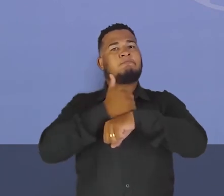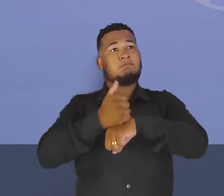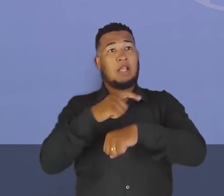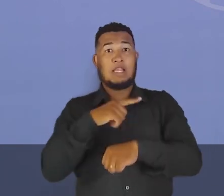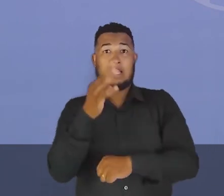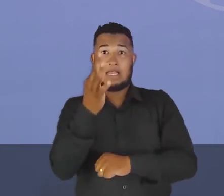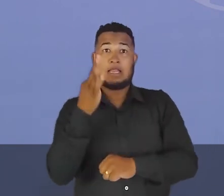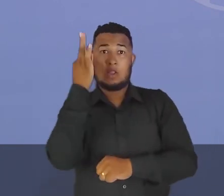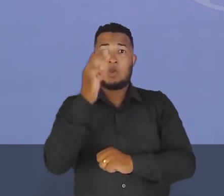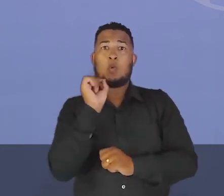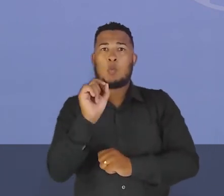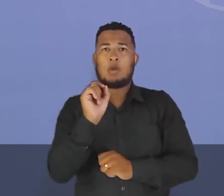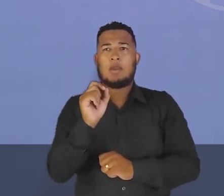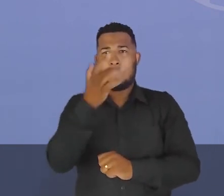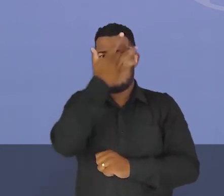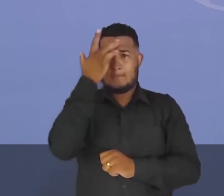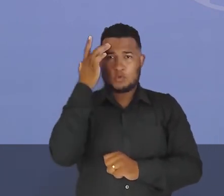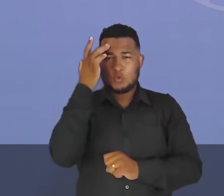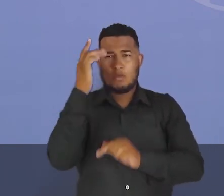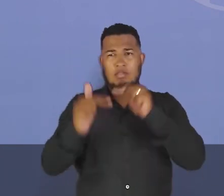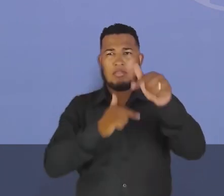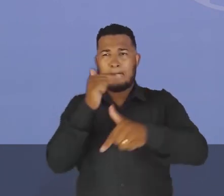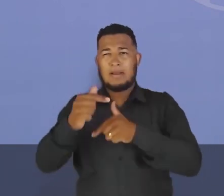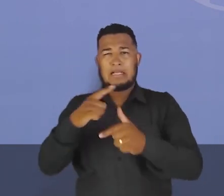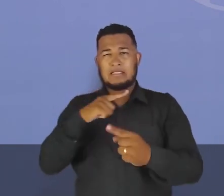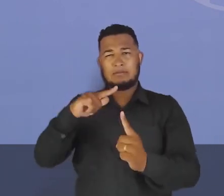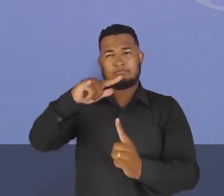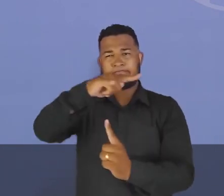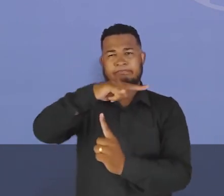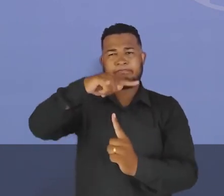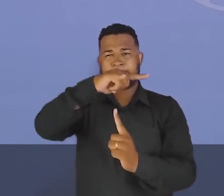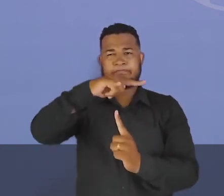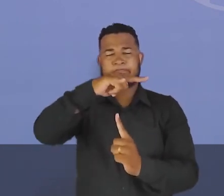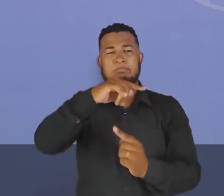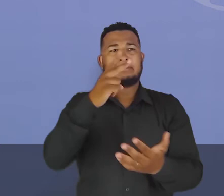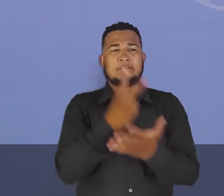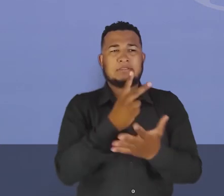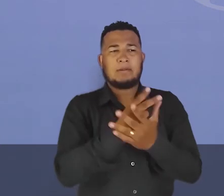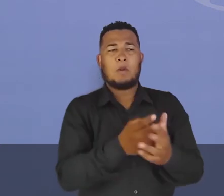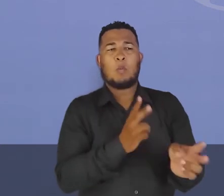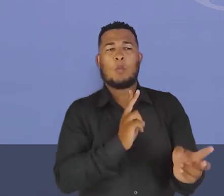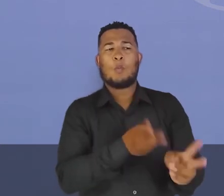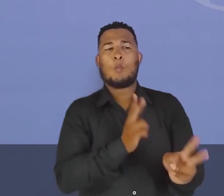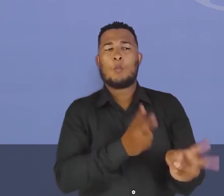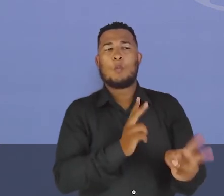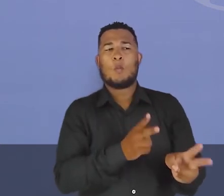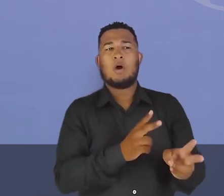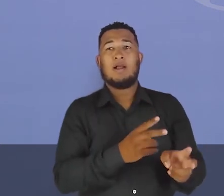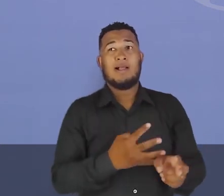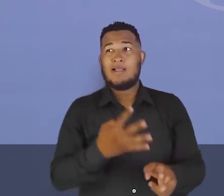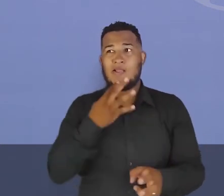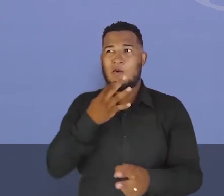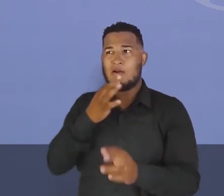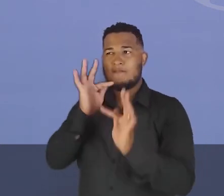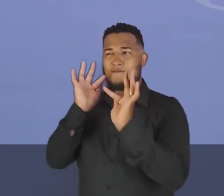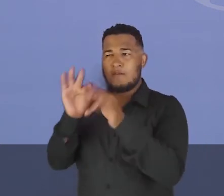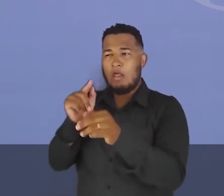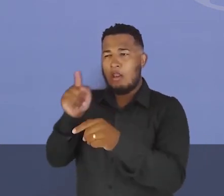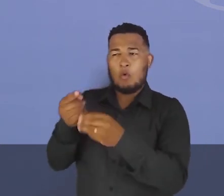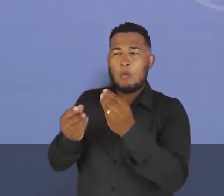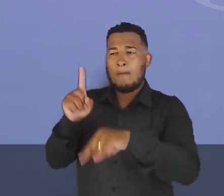teoria, de que o trabalhador ficava preso àquela linha de produção, não conhecia o seu produto final e, portanto, não